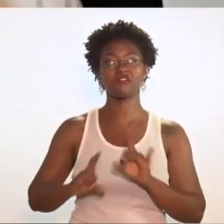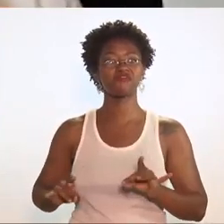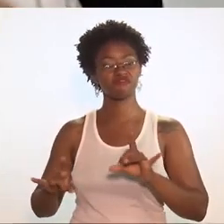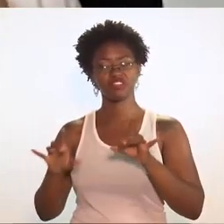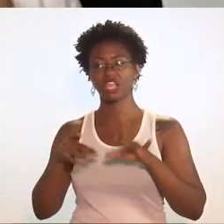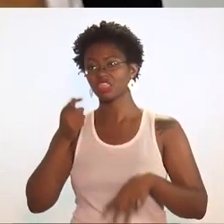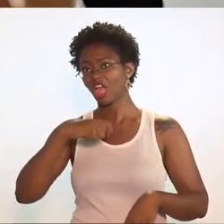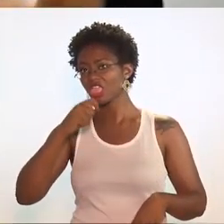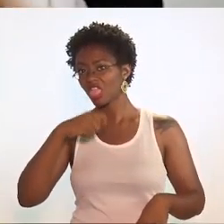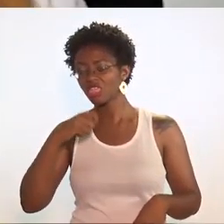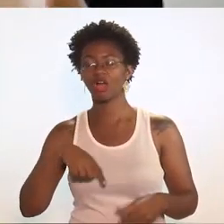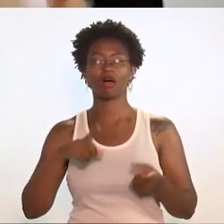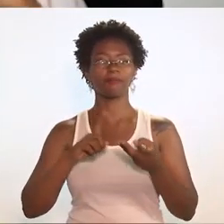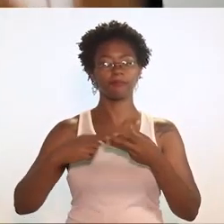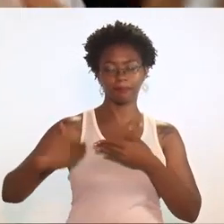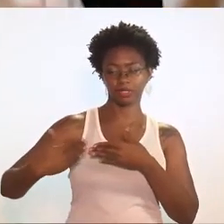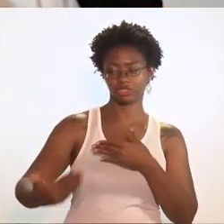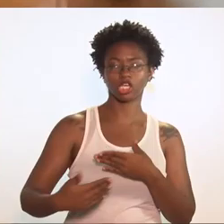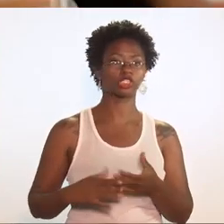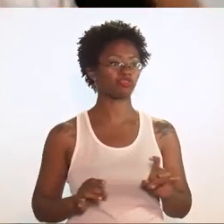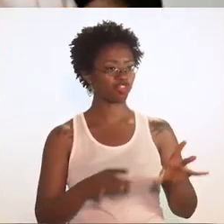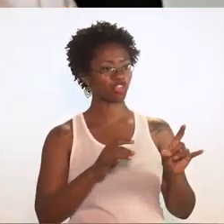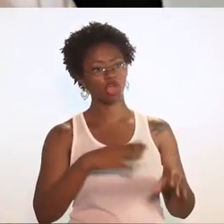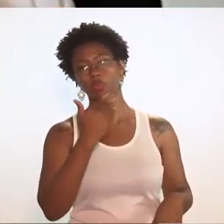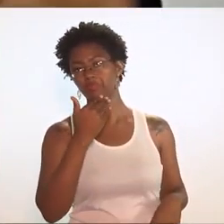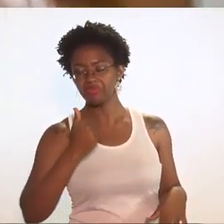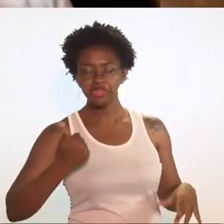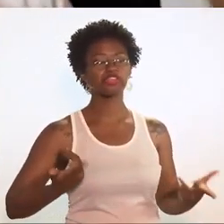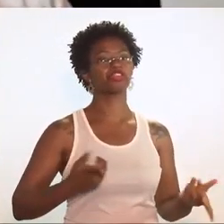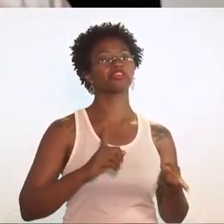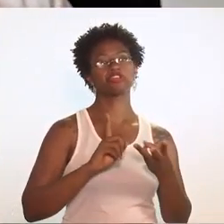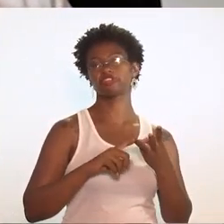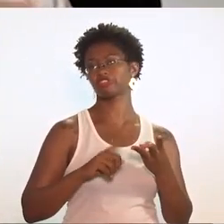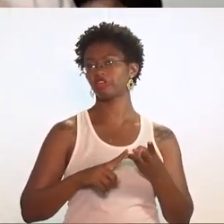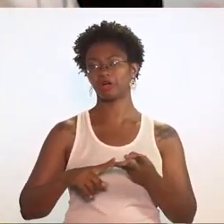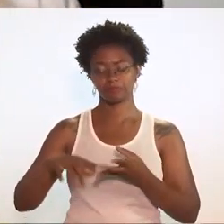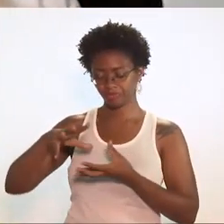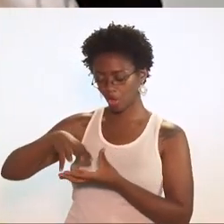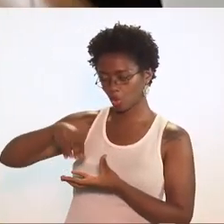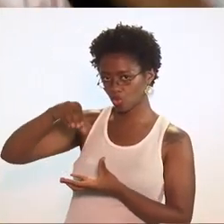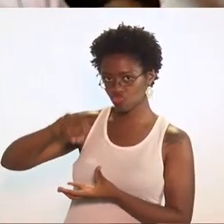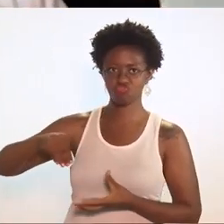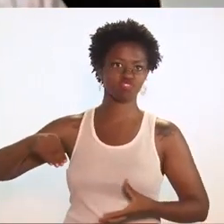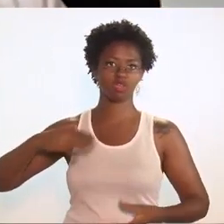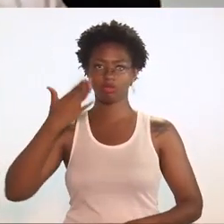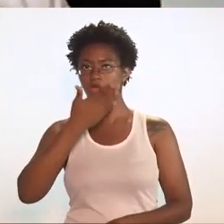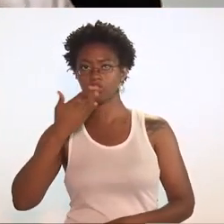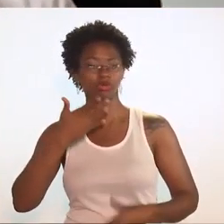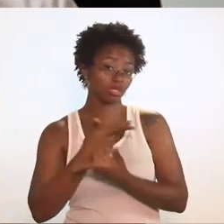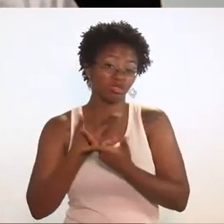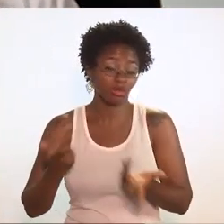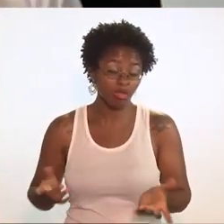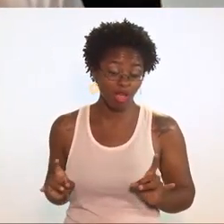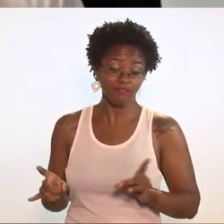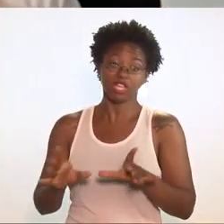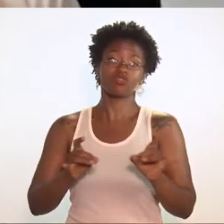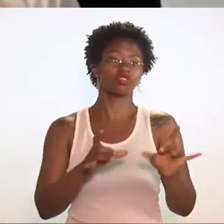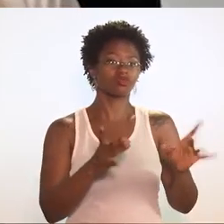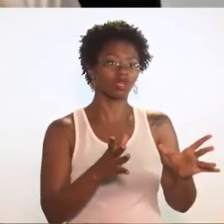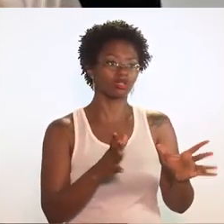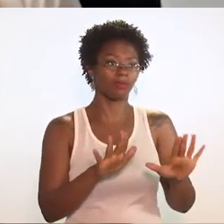E foi para um público de mulheres pequenas empreendedoras, ou aquela mulher que está no